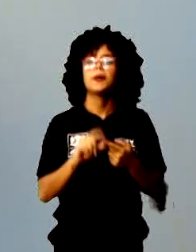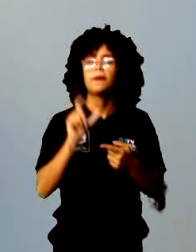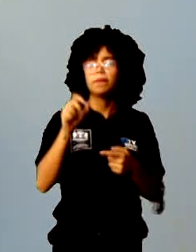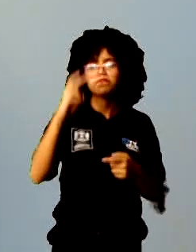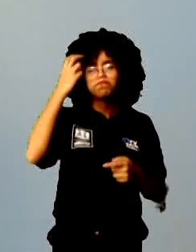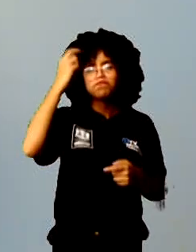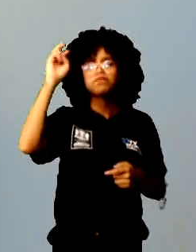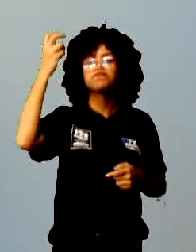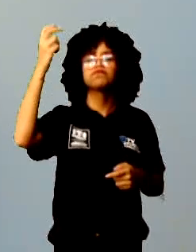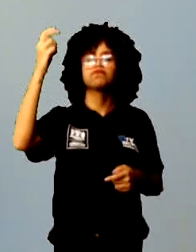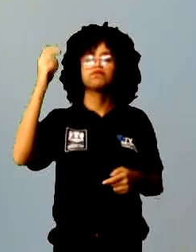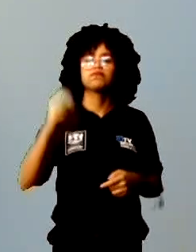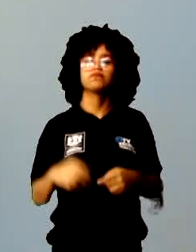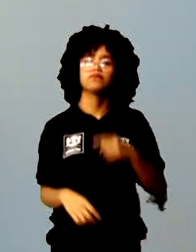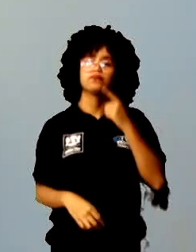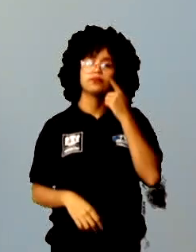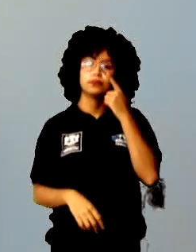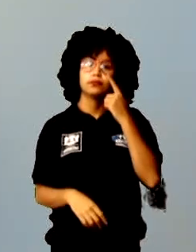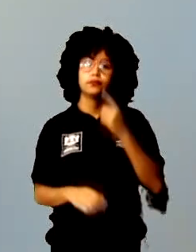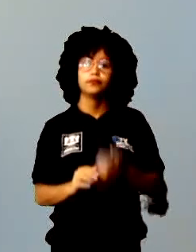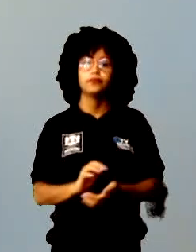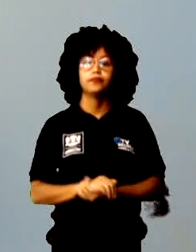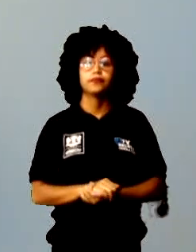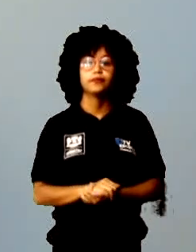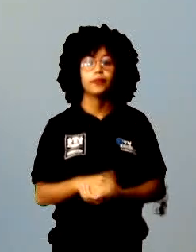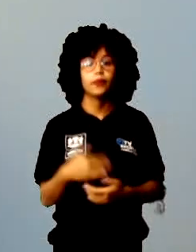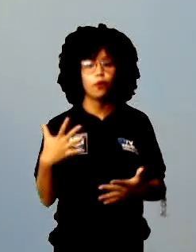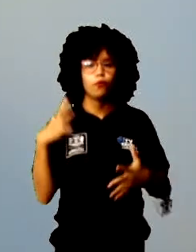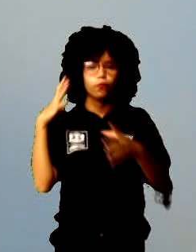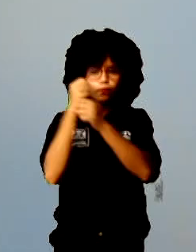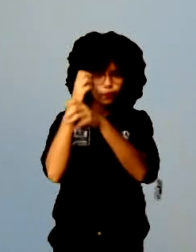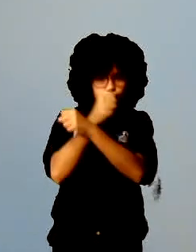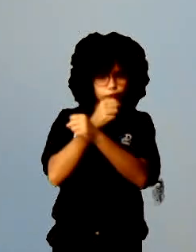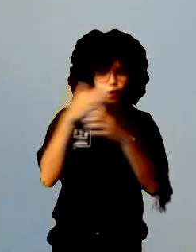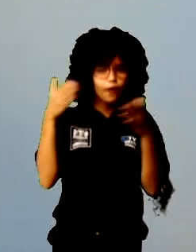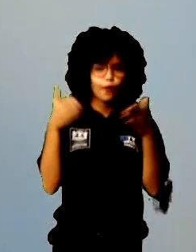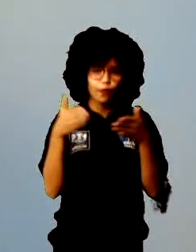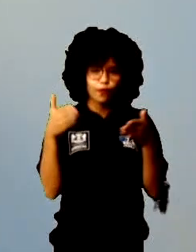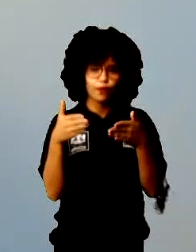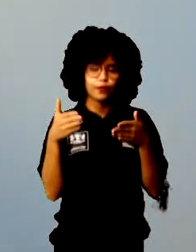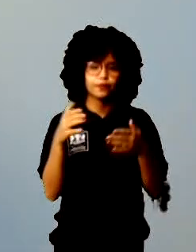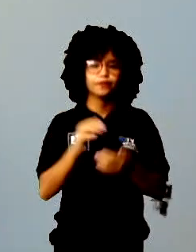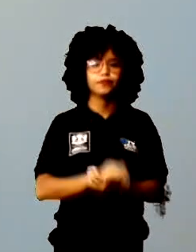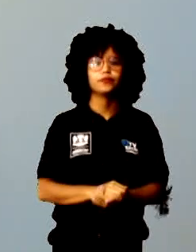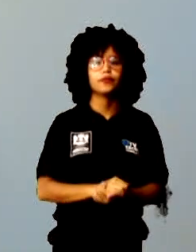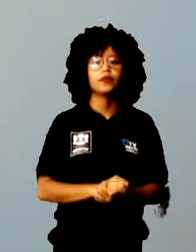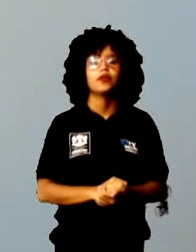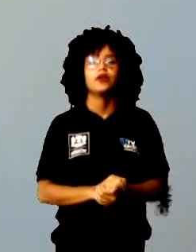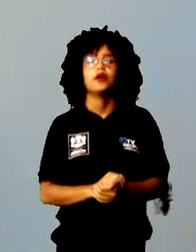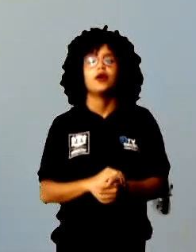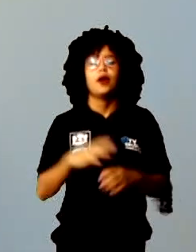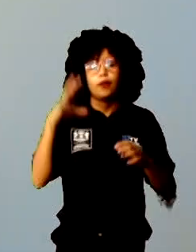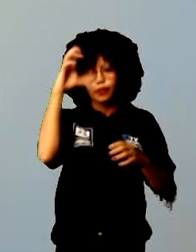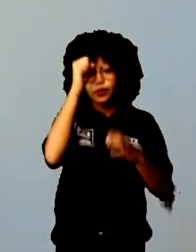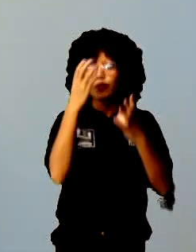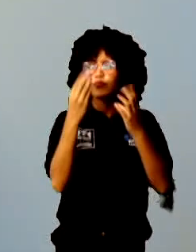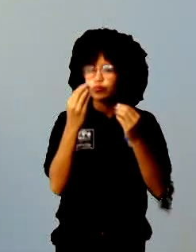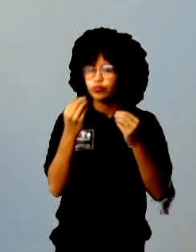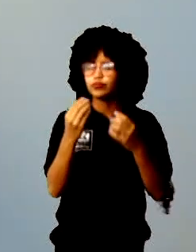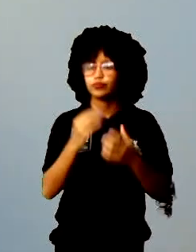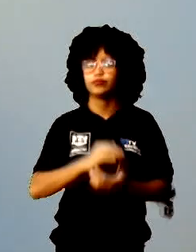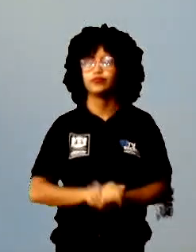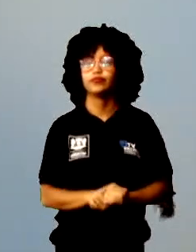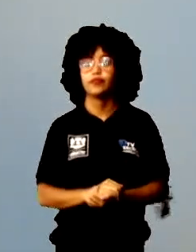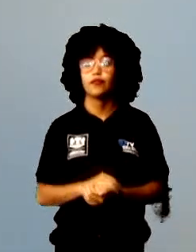e material tá bom E aí você para revisar agora conteúdo a gente aprendeu muita coisa Joaquina nesse tempinho